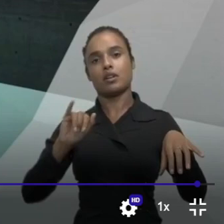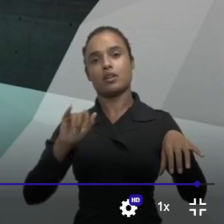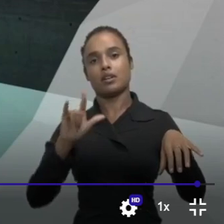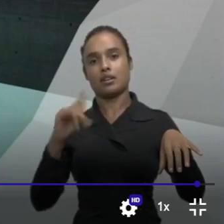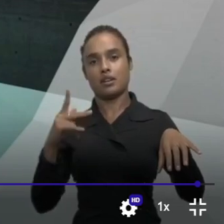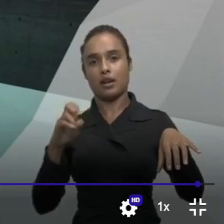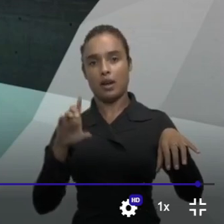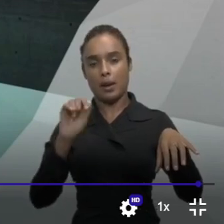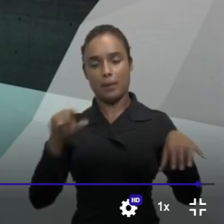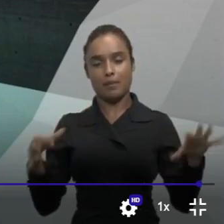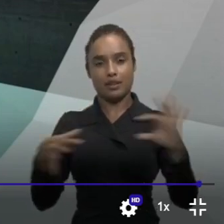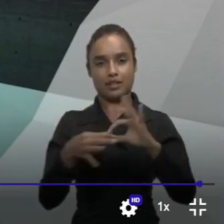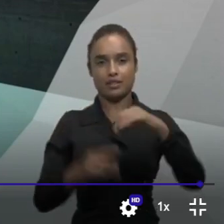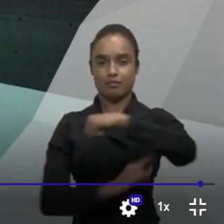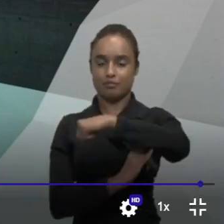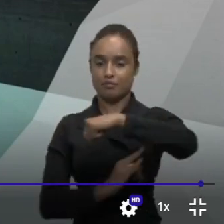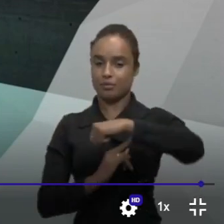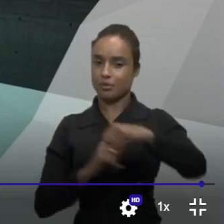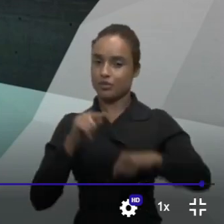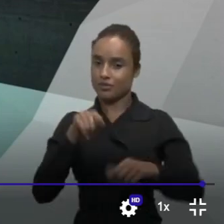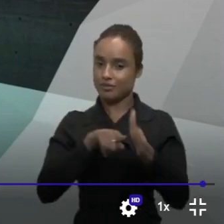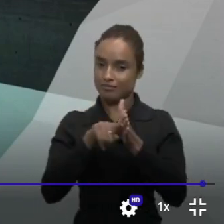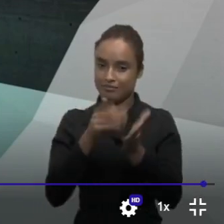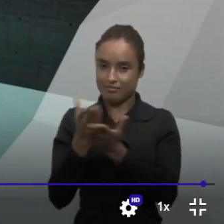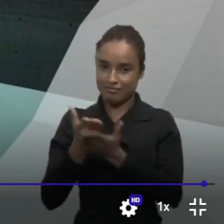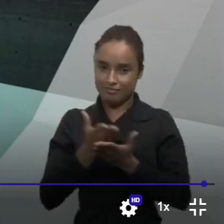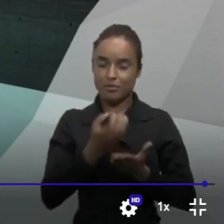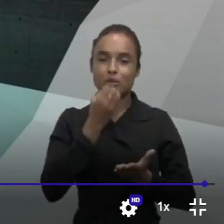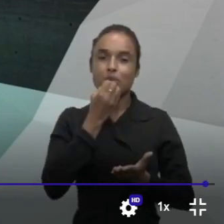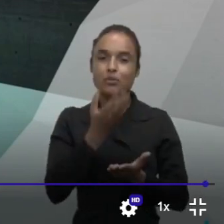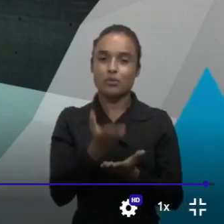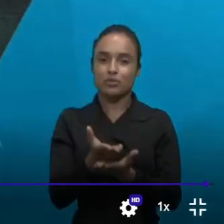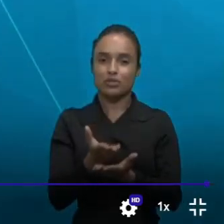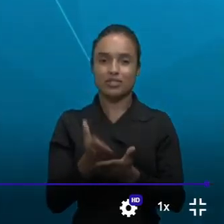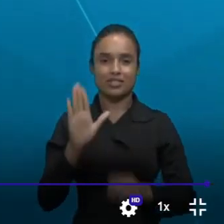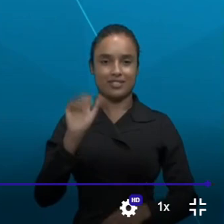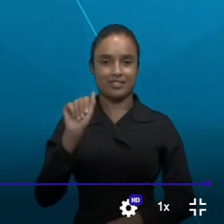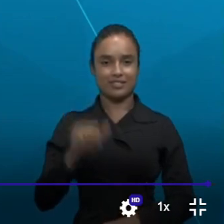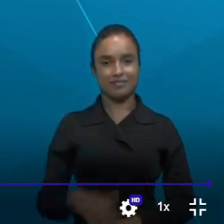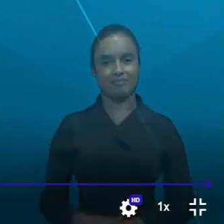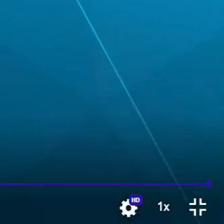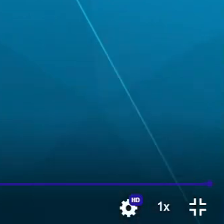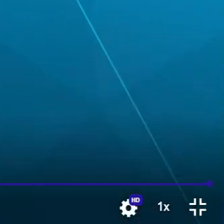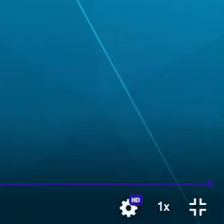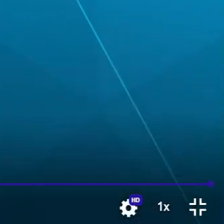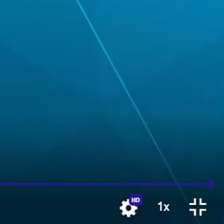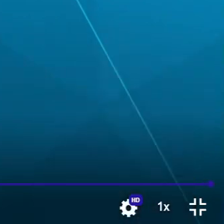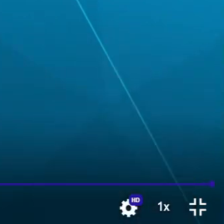cálculos desse assunto? Então, bons estudos e até mais!